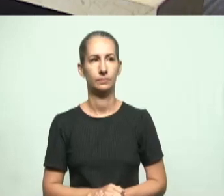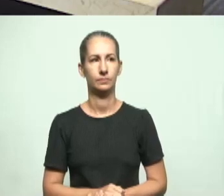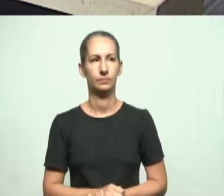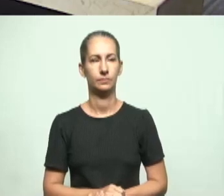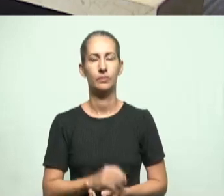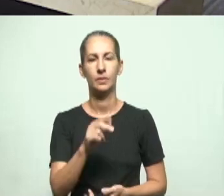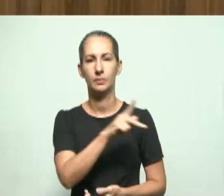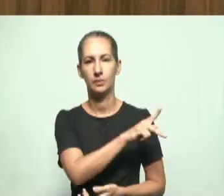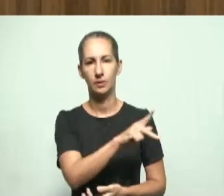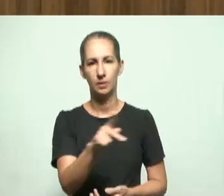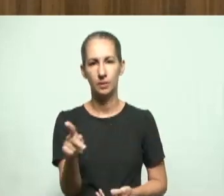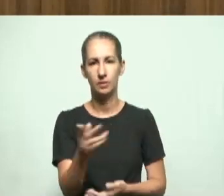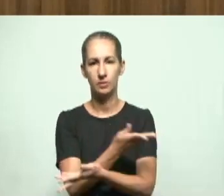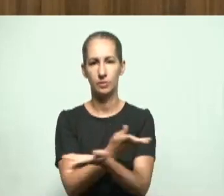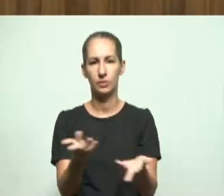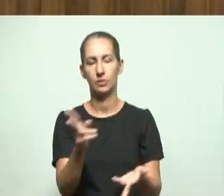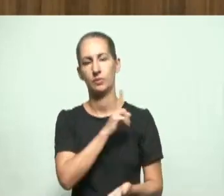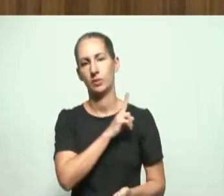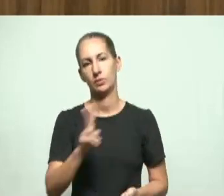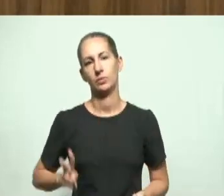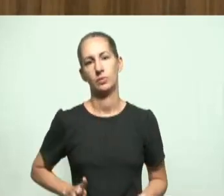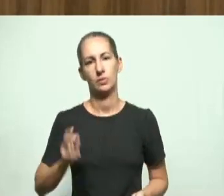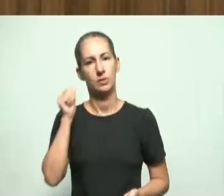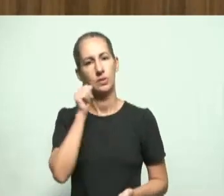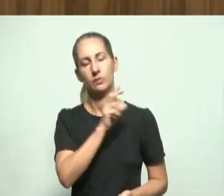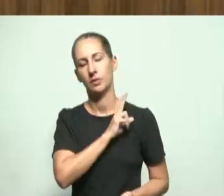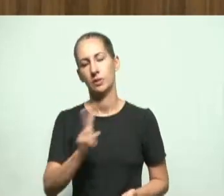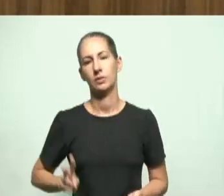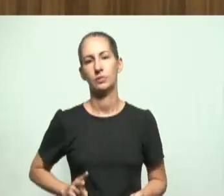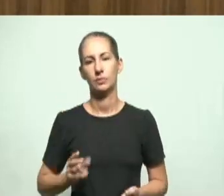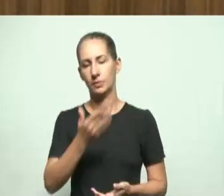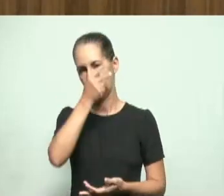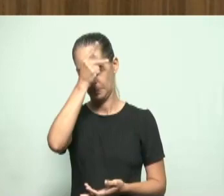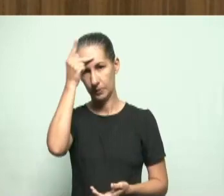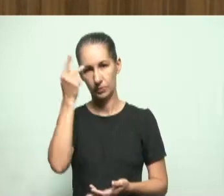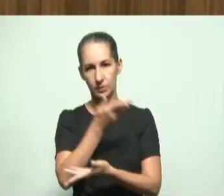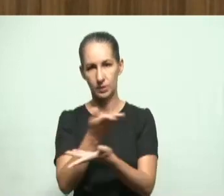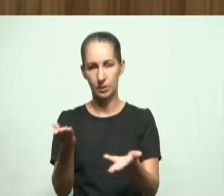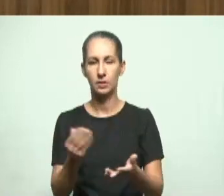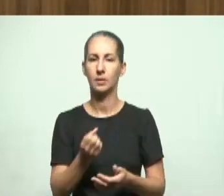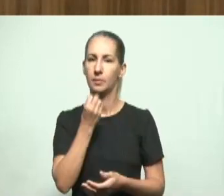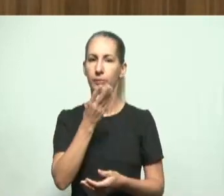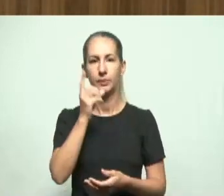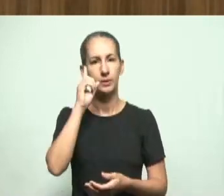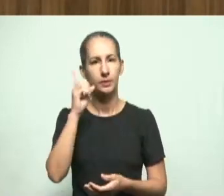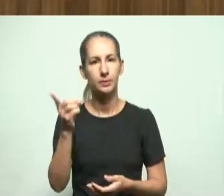Senhor presidente, senhores vereadores, vereadoras, assessores, a vocês que nos assistem, nosso bom dia.